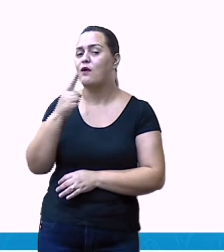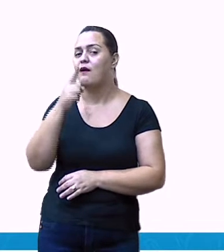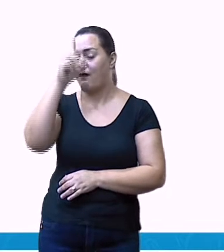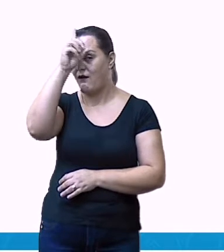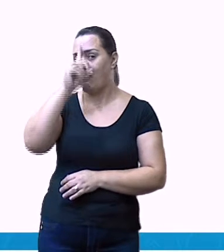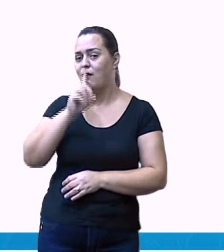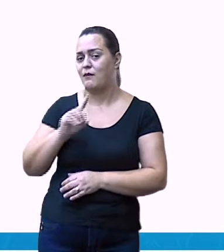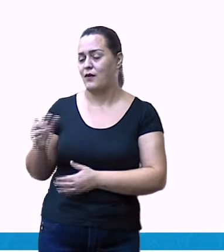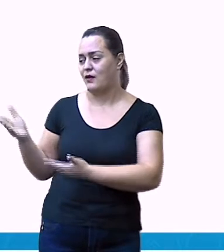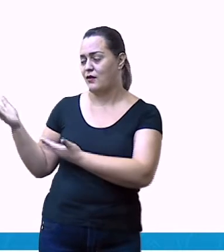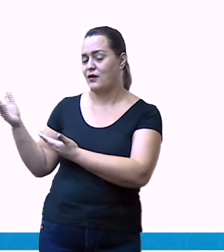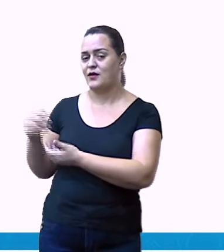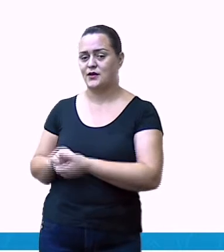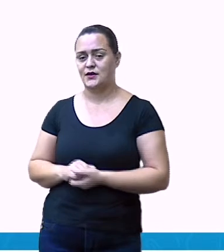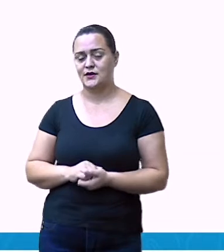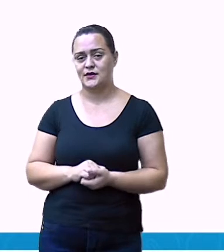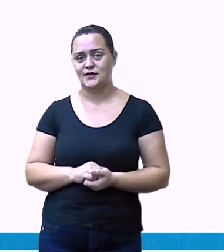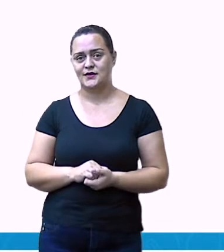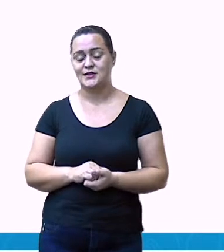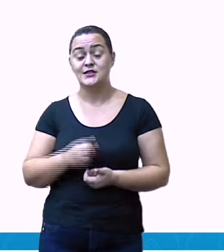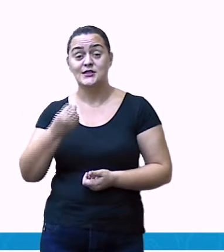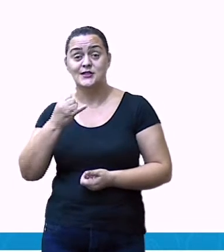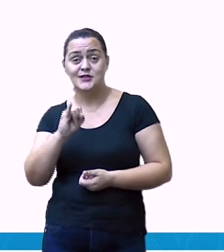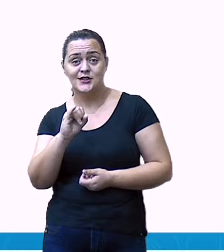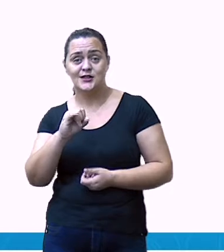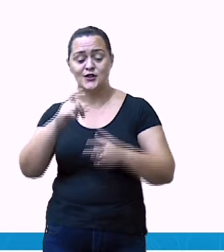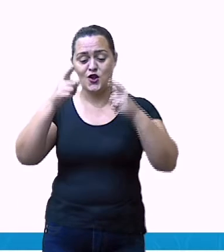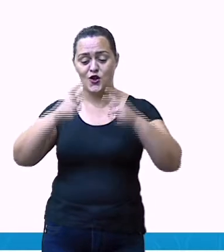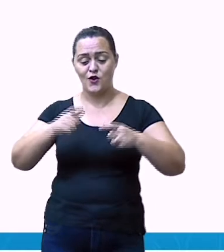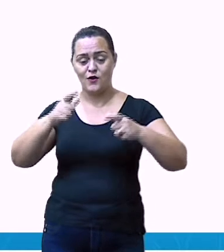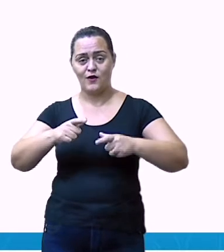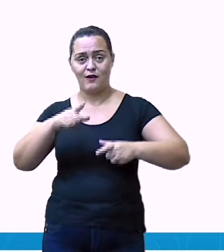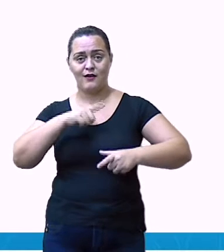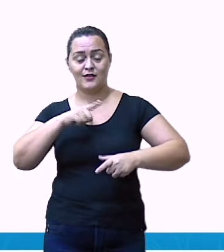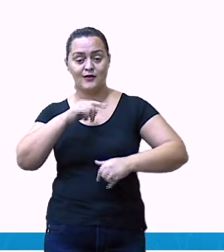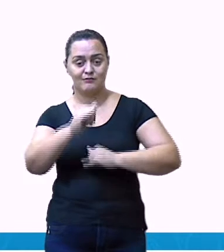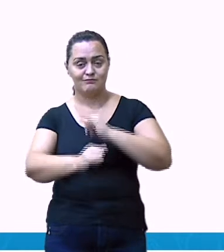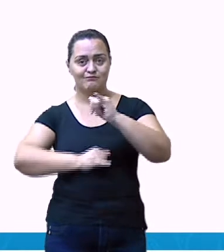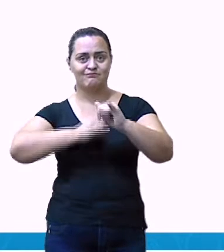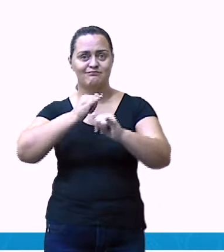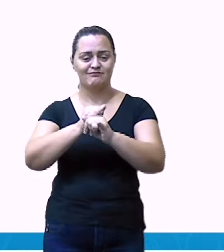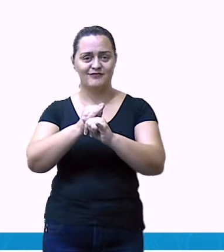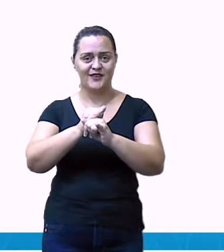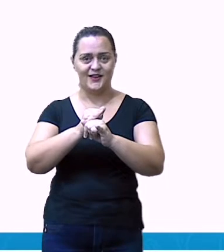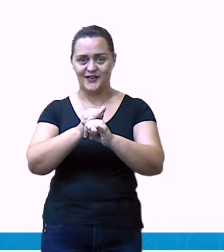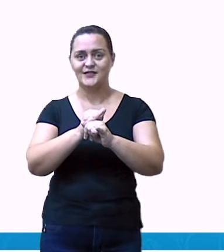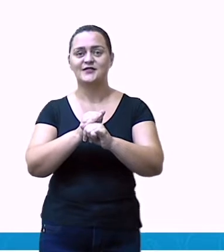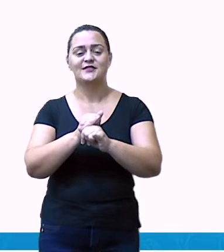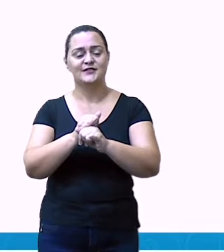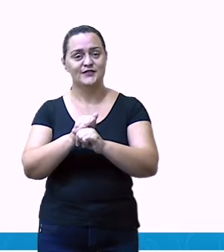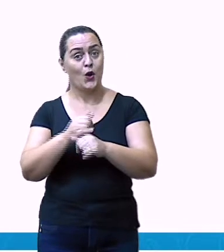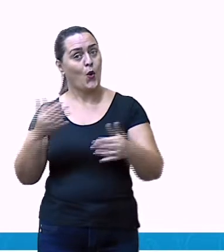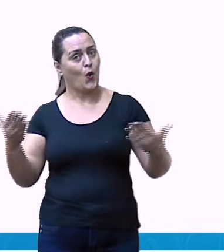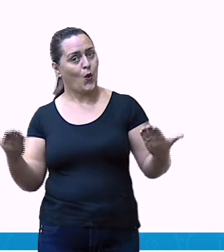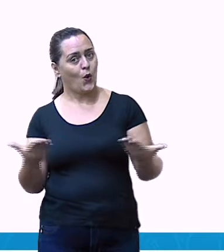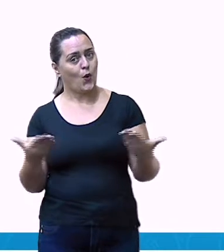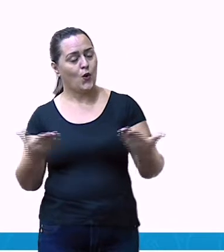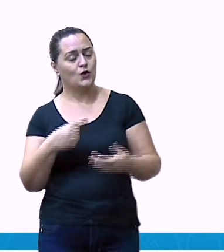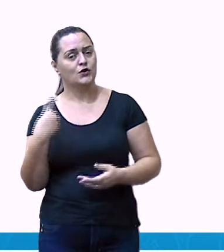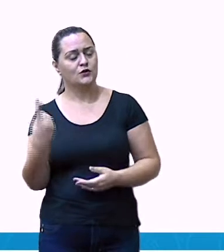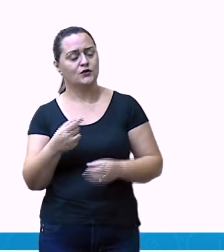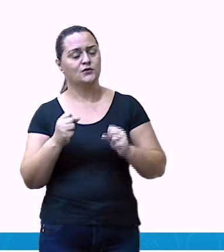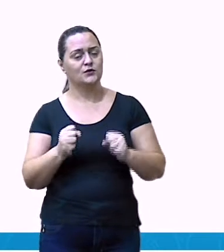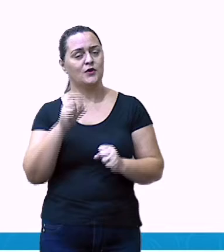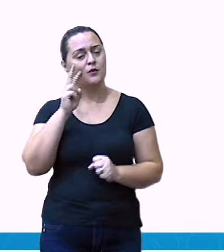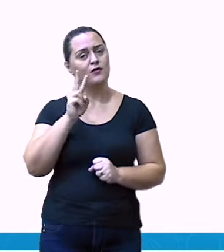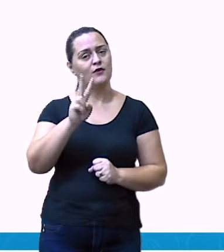tem internet, Wi-Fi, conectar ali os nossos aparelhos telefônicos, não é mesmo? Então, através de uma